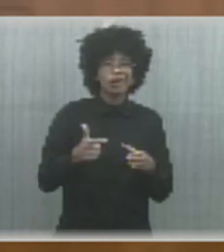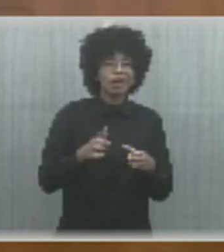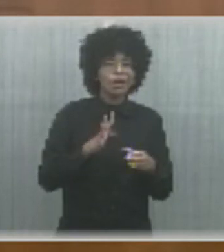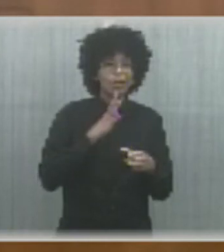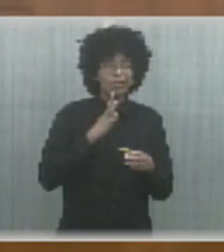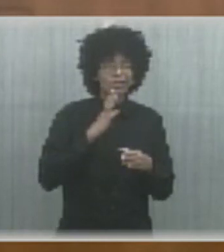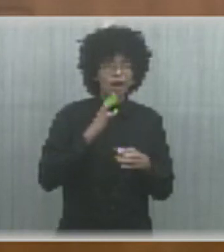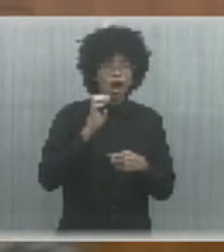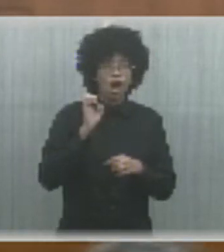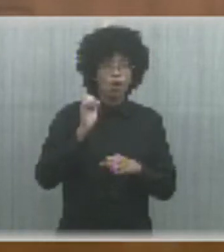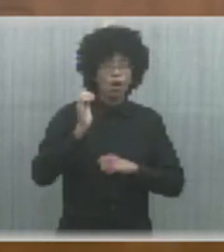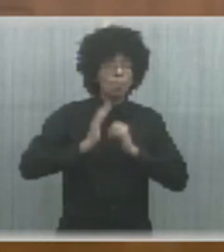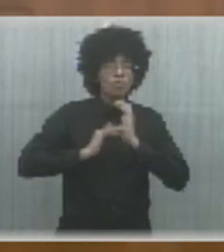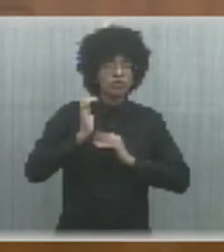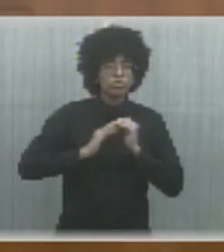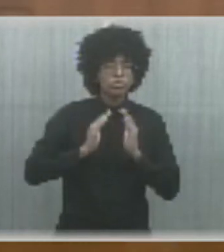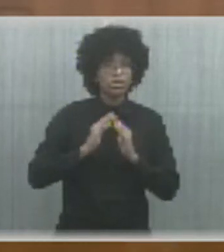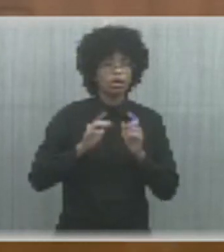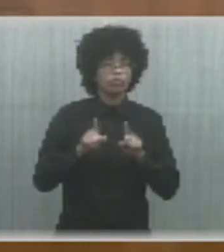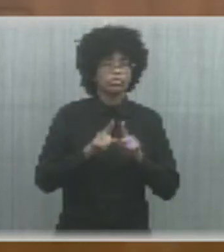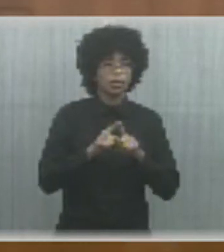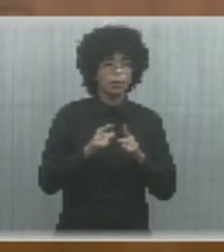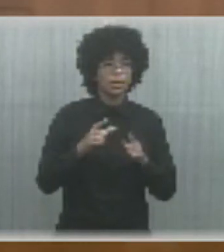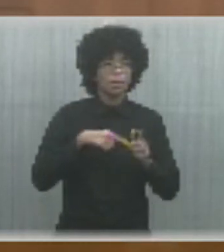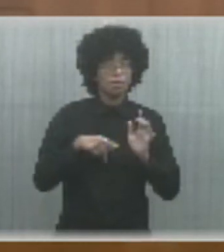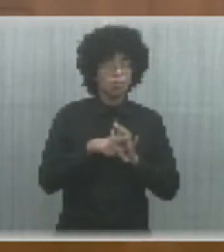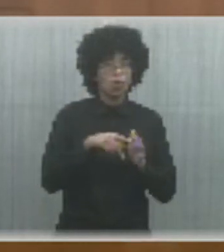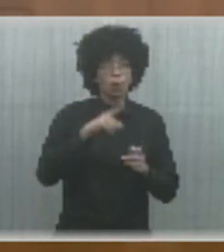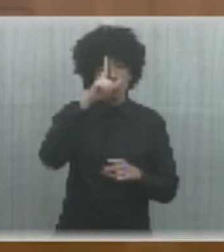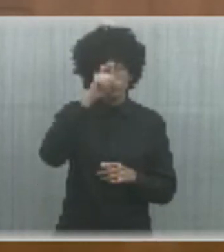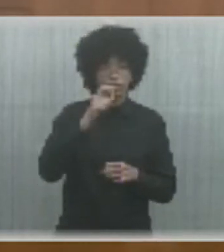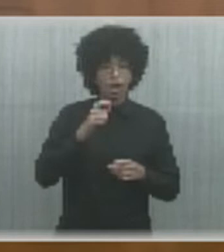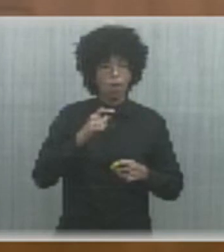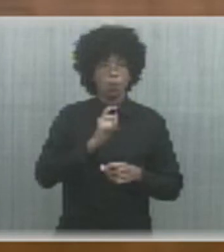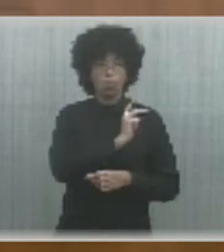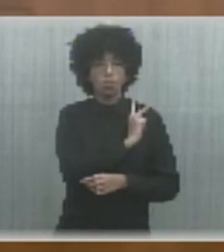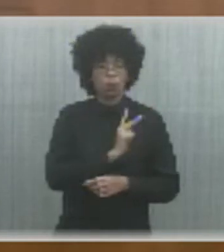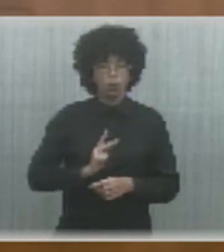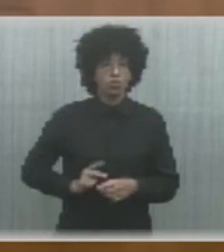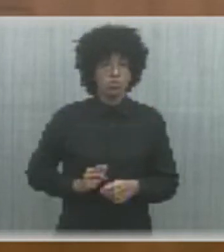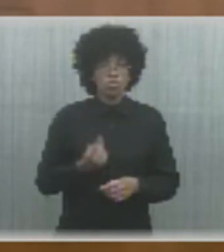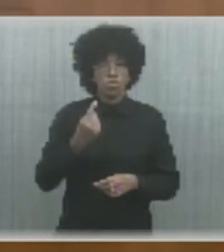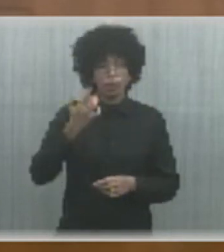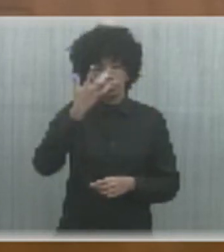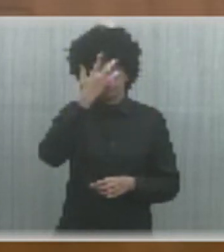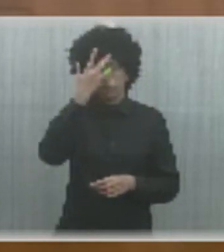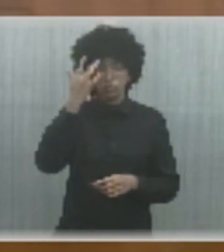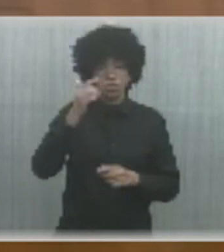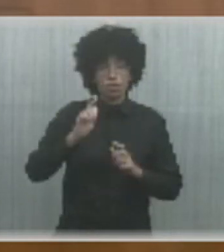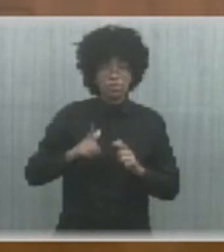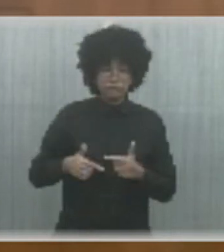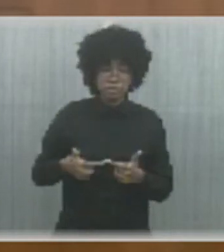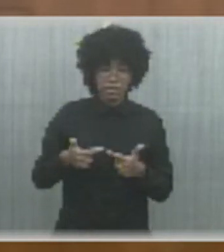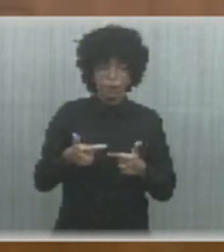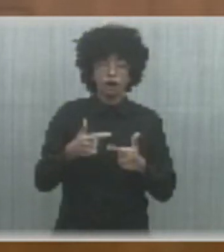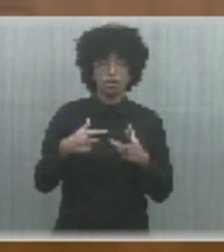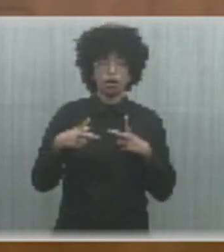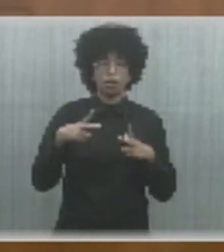E nem abrir as portas de um hospital público para que uma pessoa exerça um trabalho